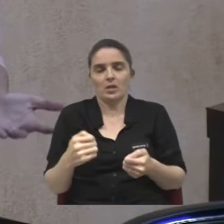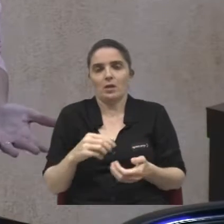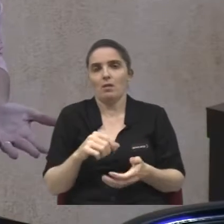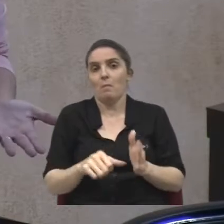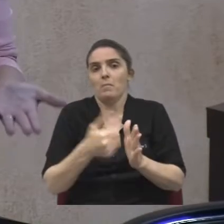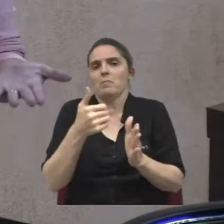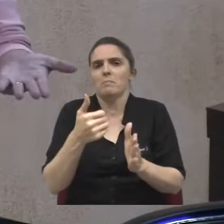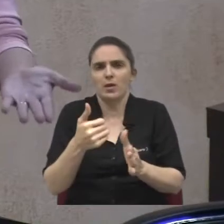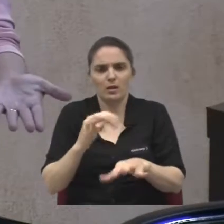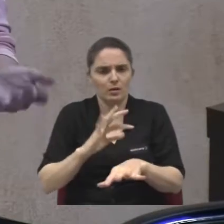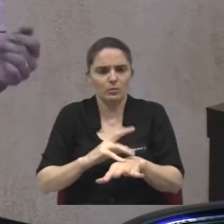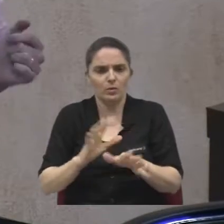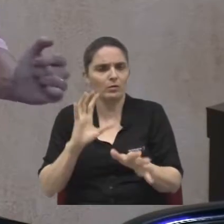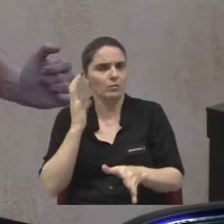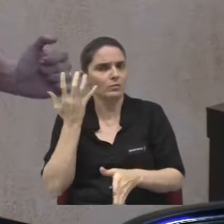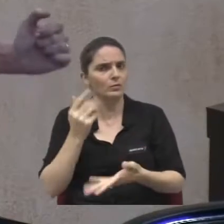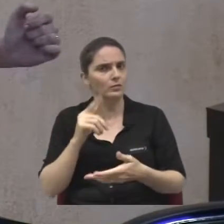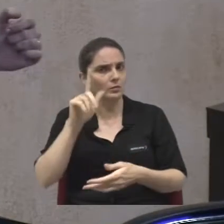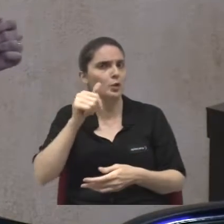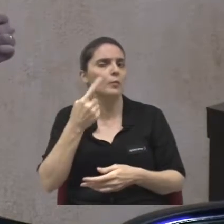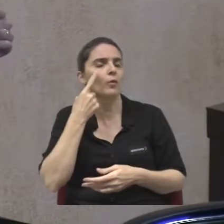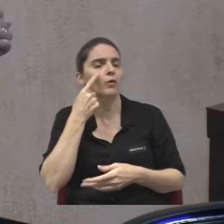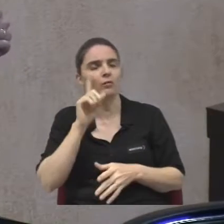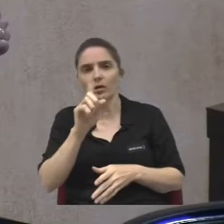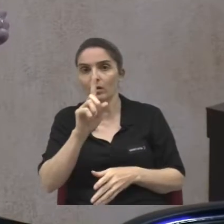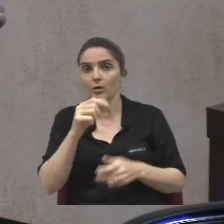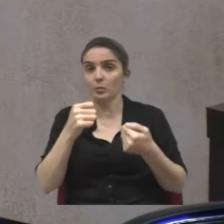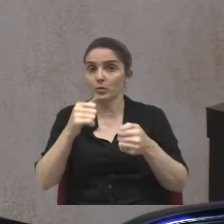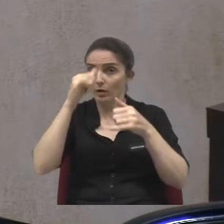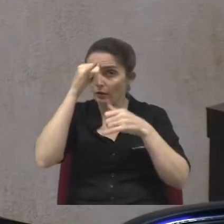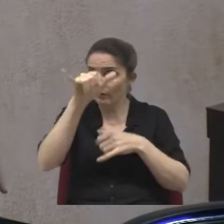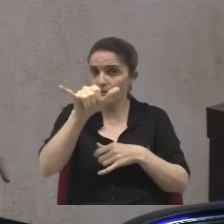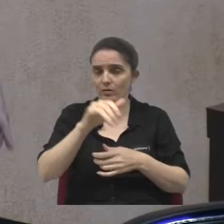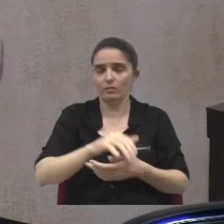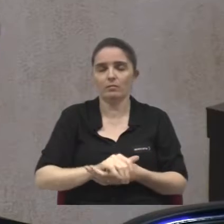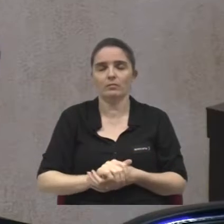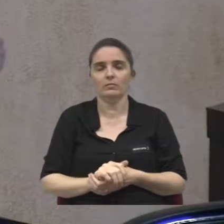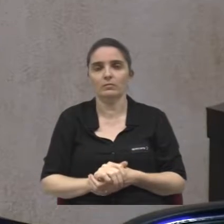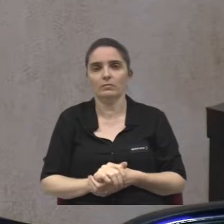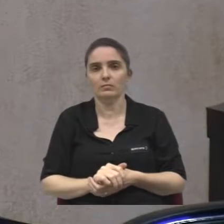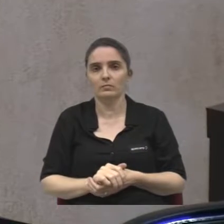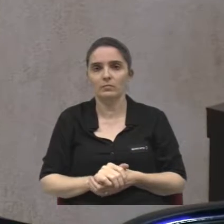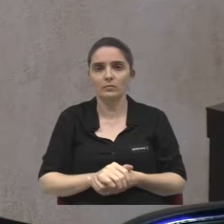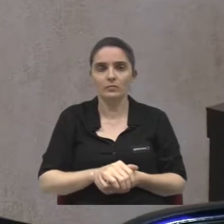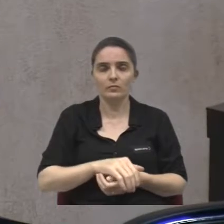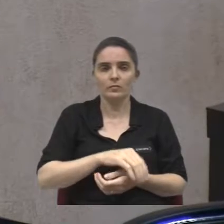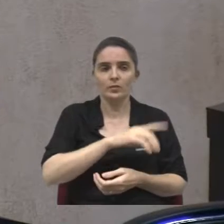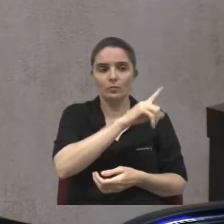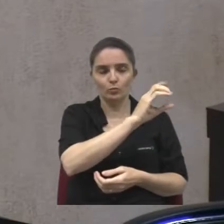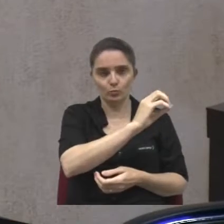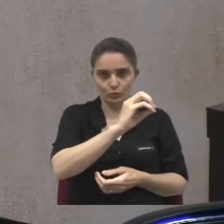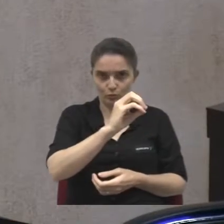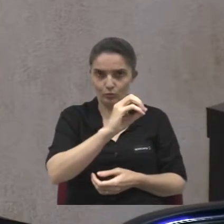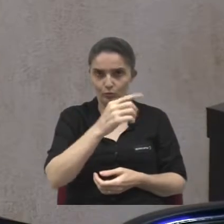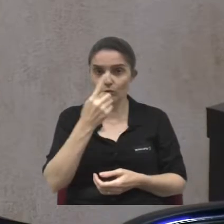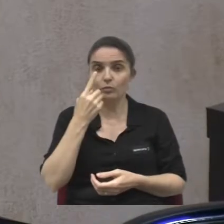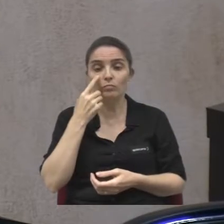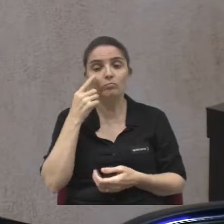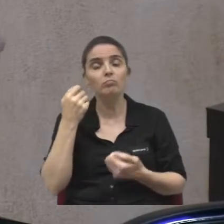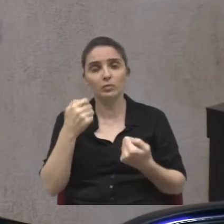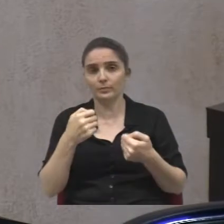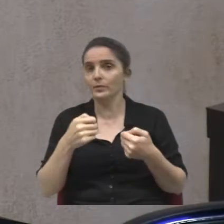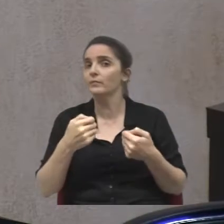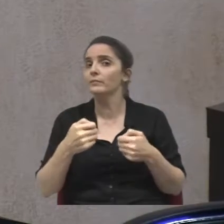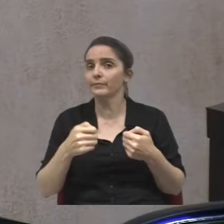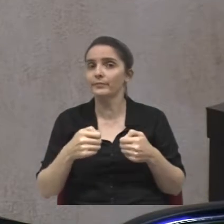medida. Então, diante desse requerimento acerca da situação do zoológico, eu já peço que a secretaria